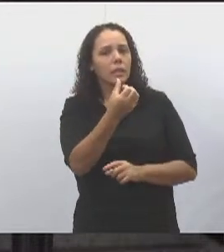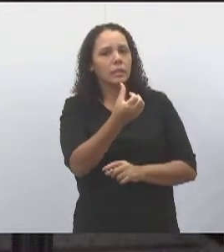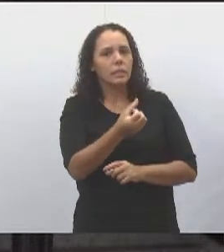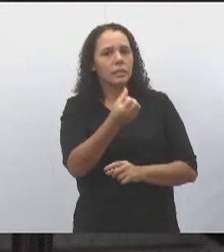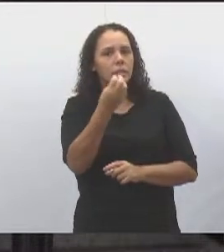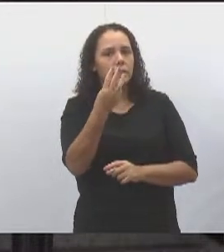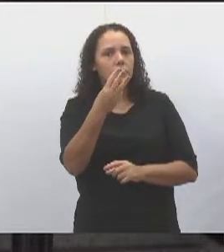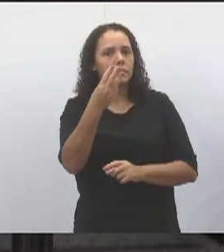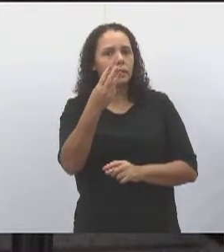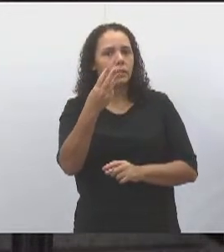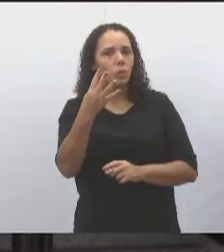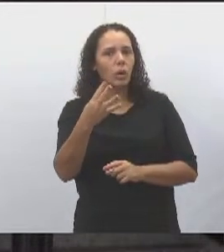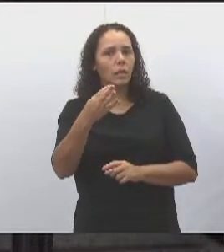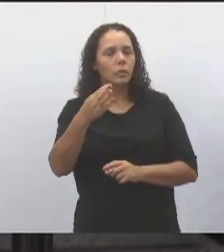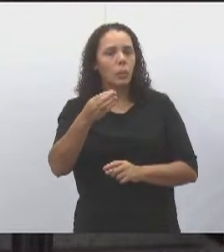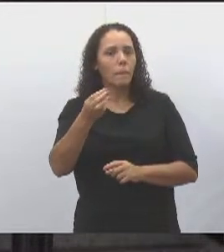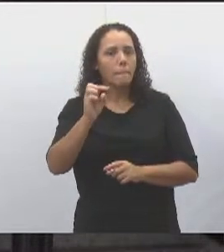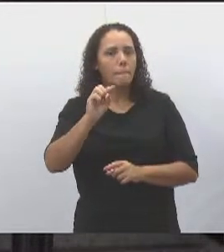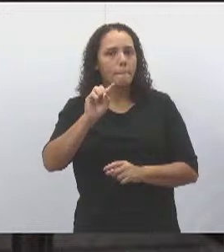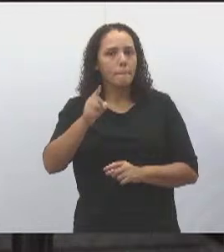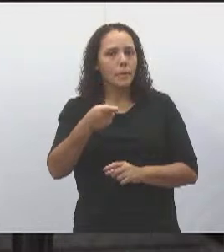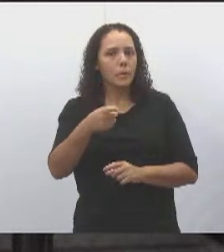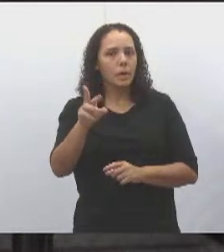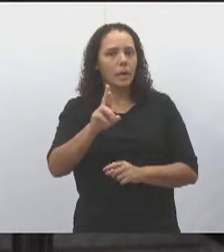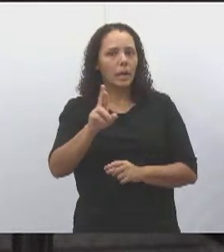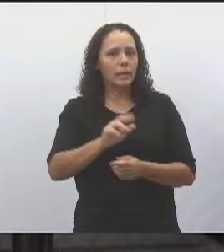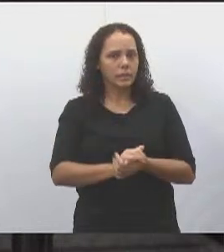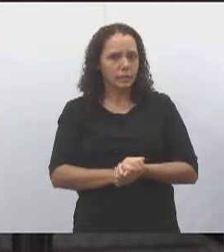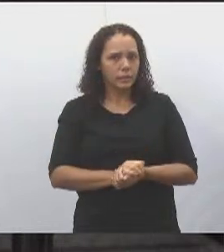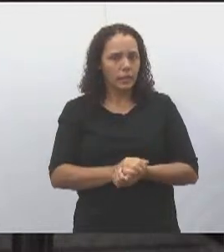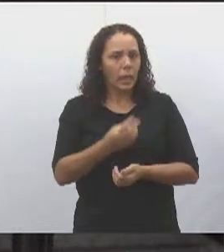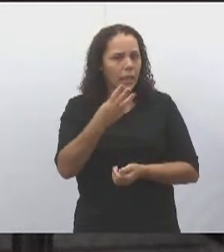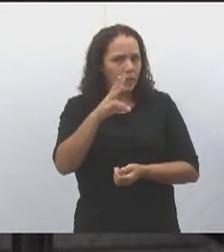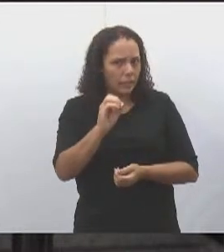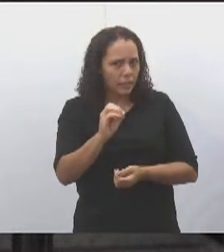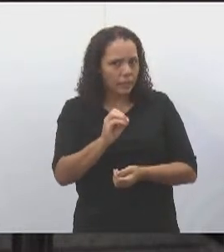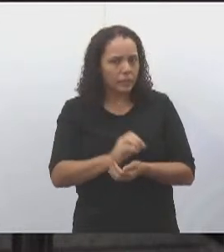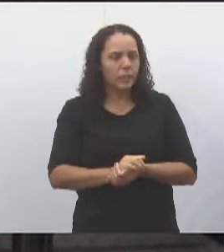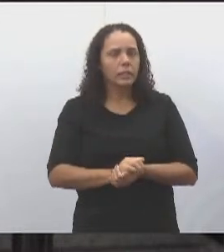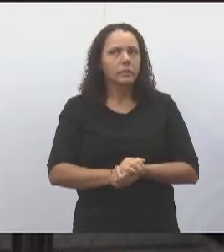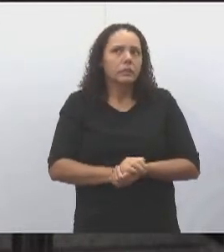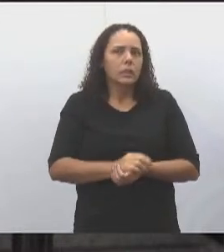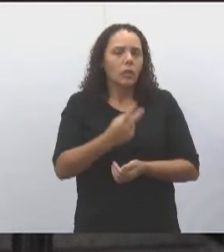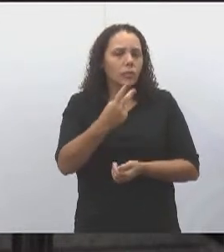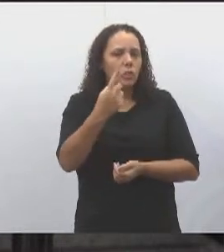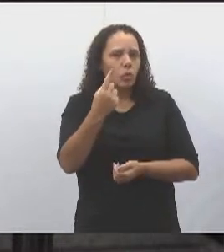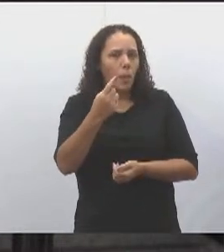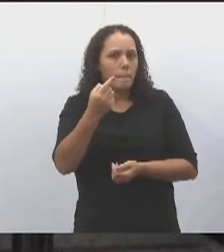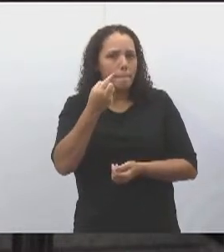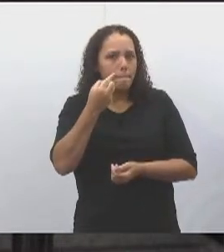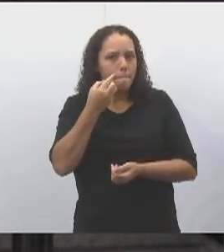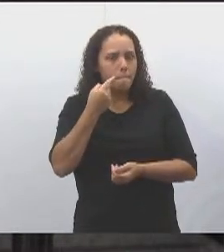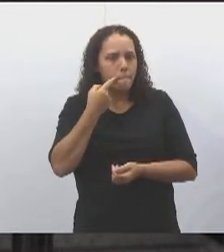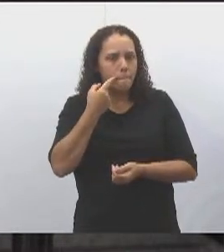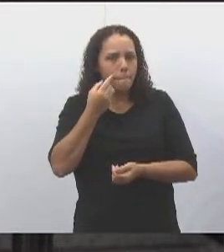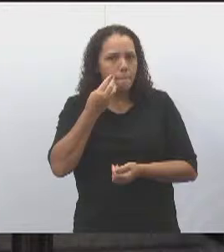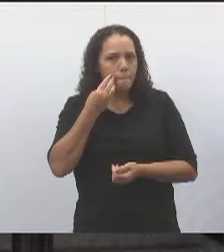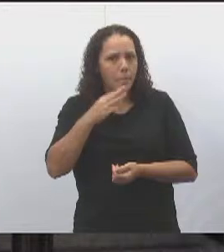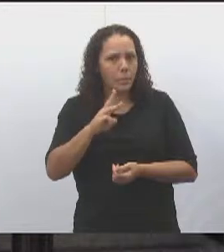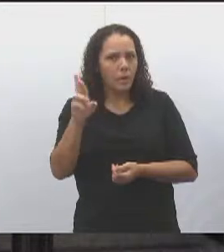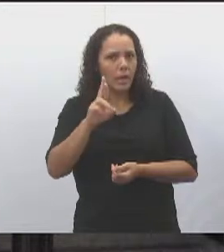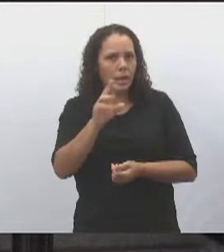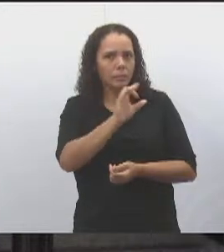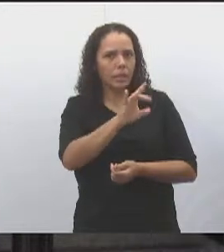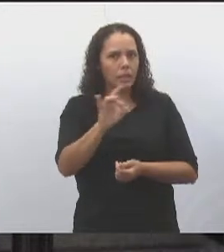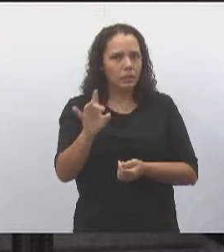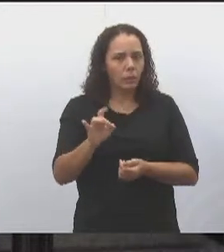mil. Você falou que são 30. Dá uma média de R$21 mil por ponto de ônibus. Vai ser igual aqueles que fizeram na Conde Frontin, que teve um monte de problema, que